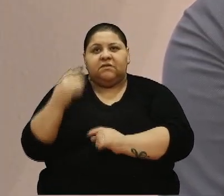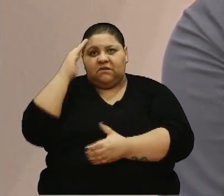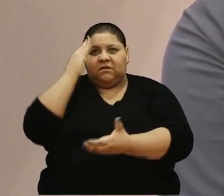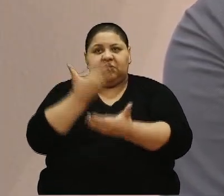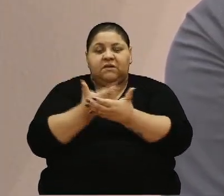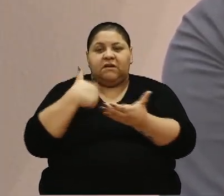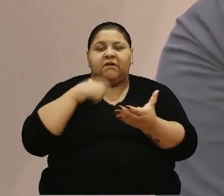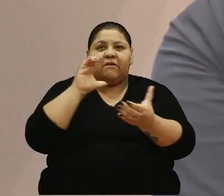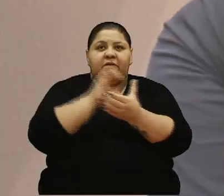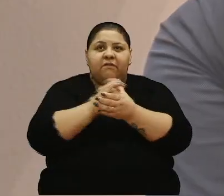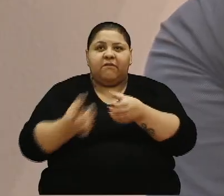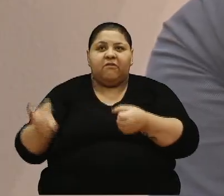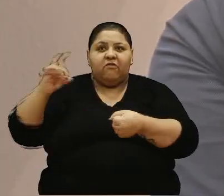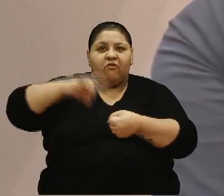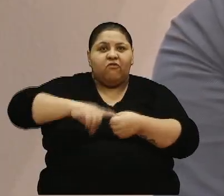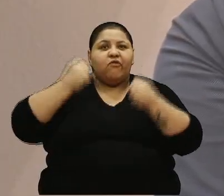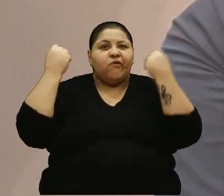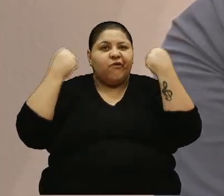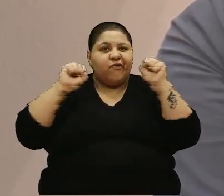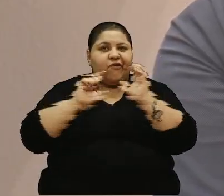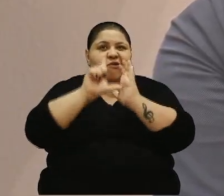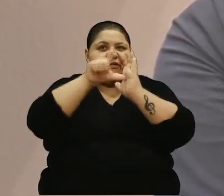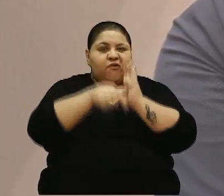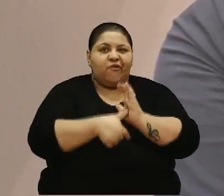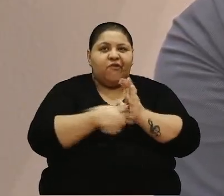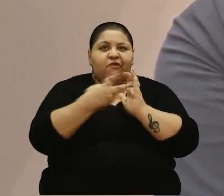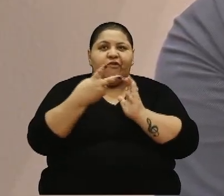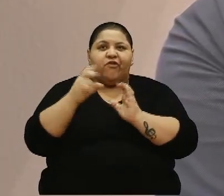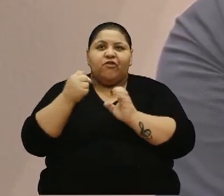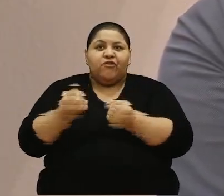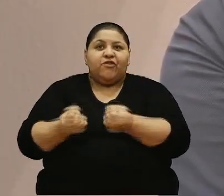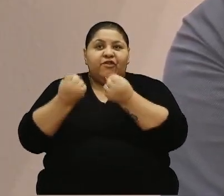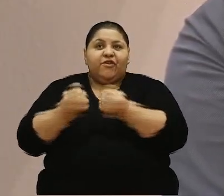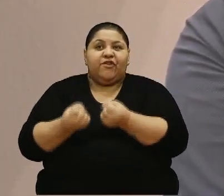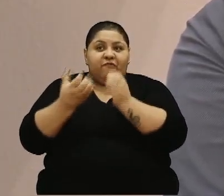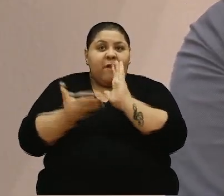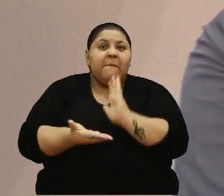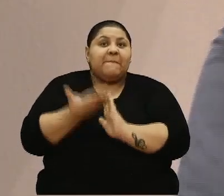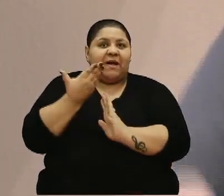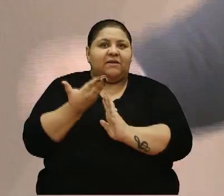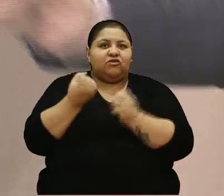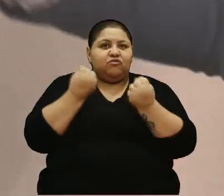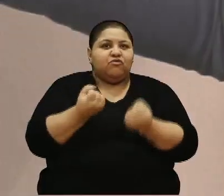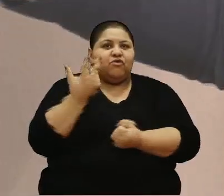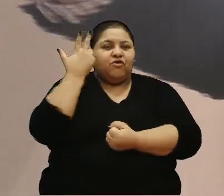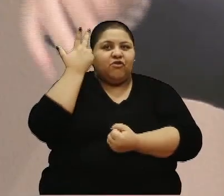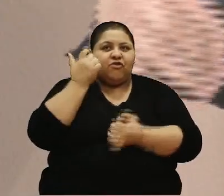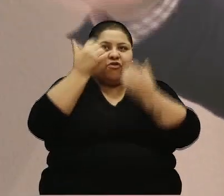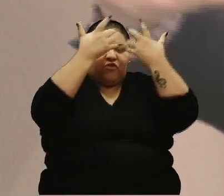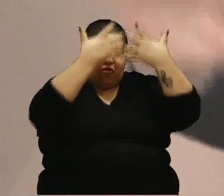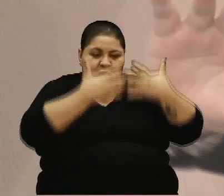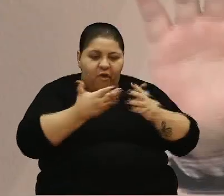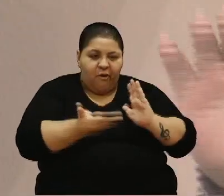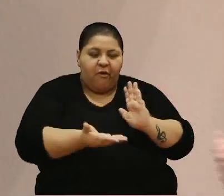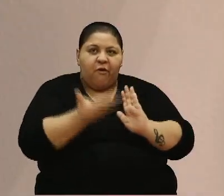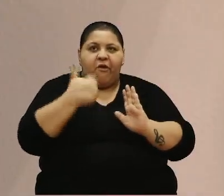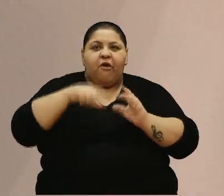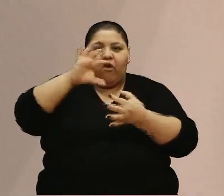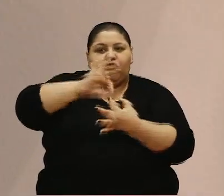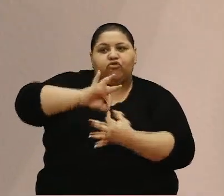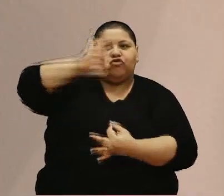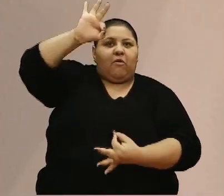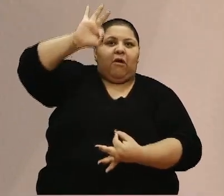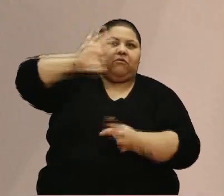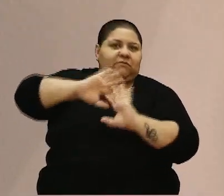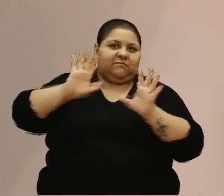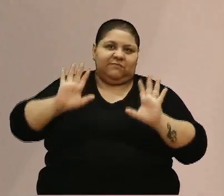também, voltei para a academia depois de 28 quilos a mais do meu peso normal, né? E a justificativa do alto é esse, né? Bom, eu sou alto, então justifico o